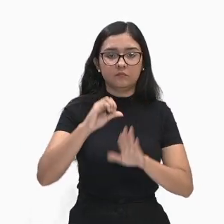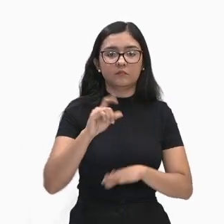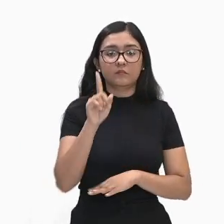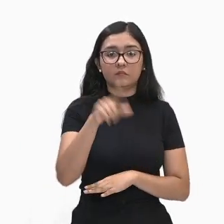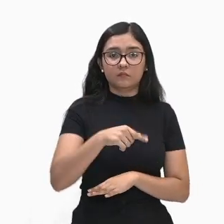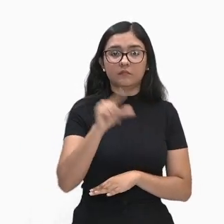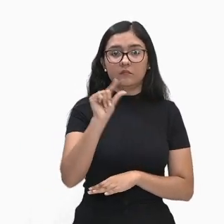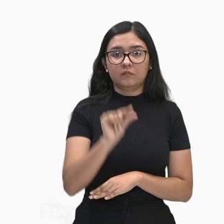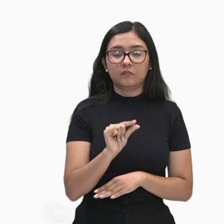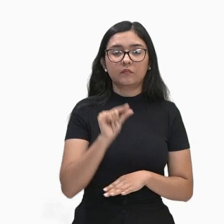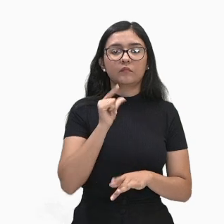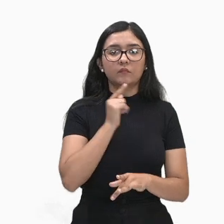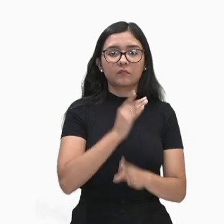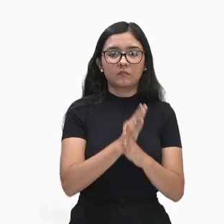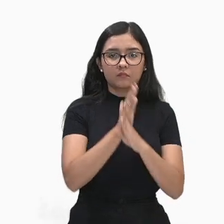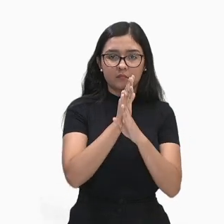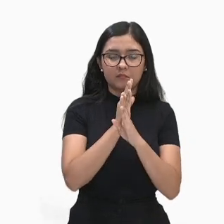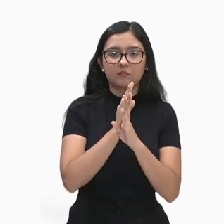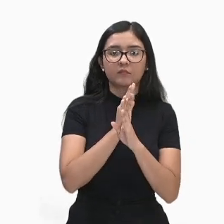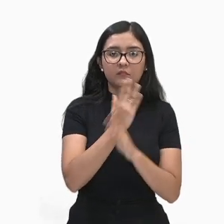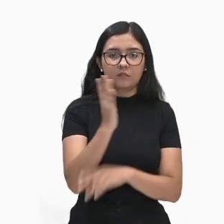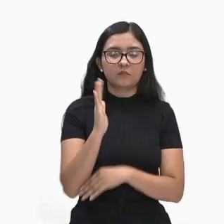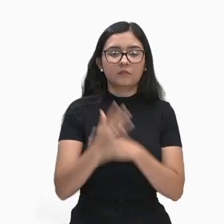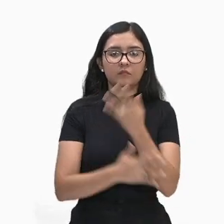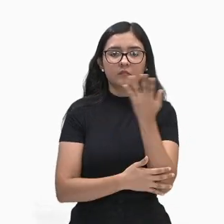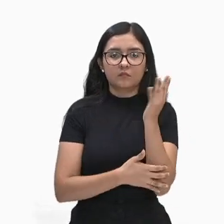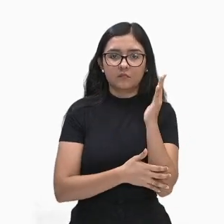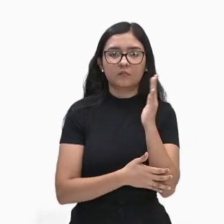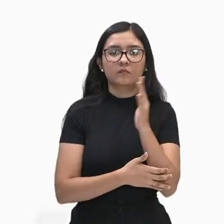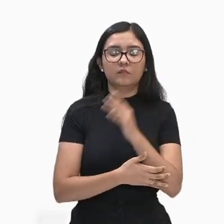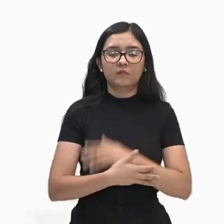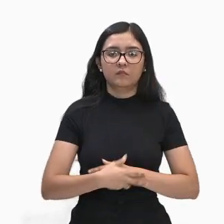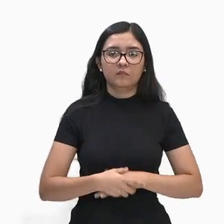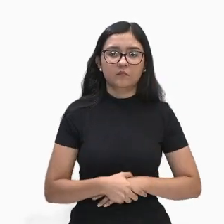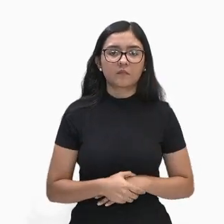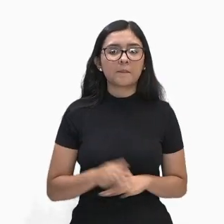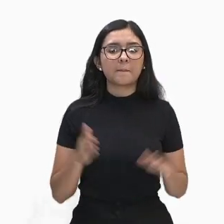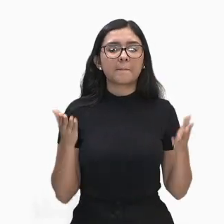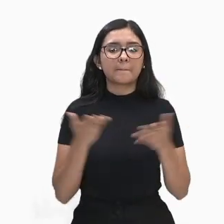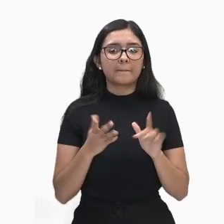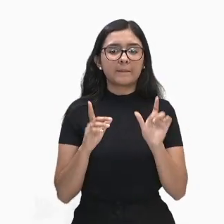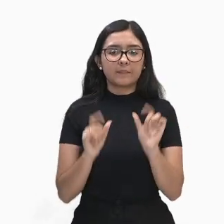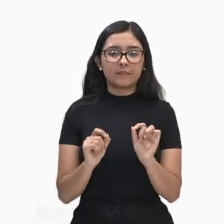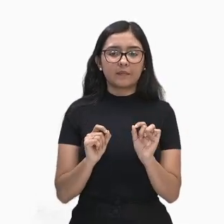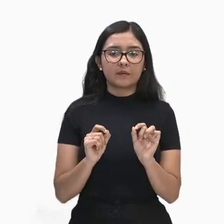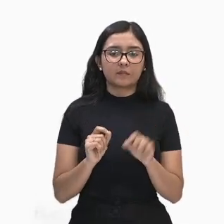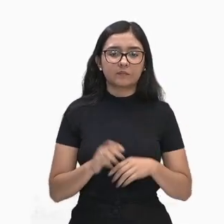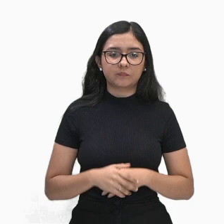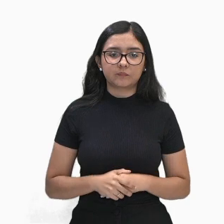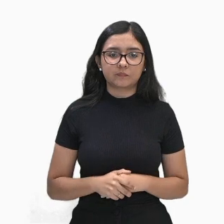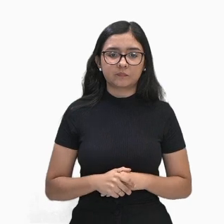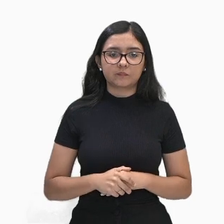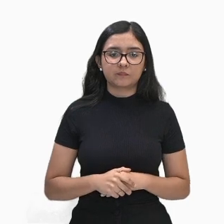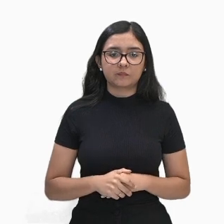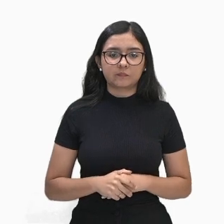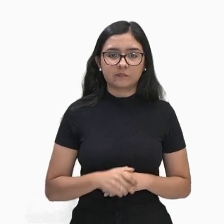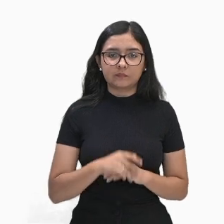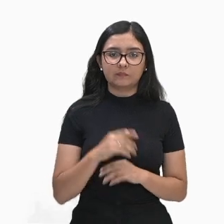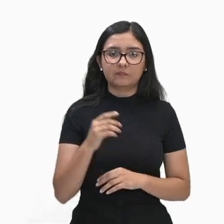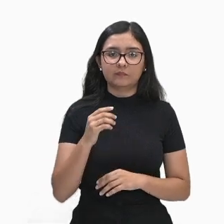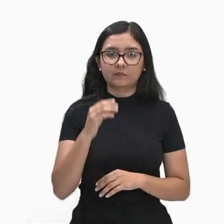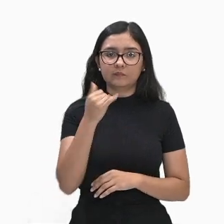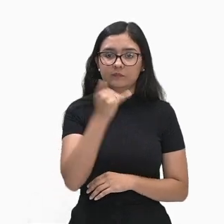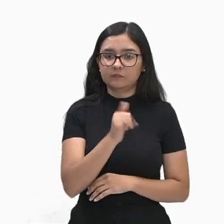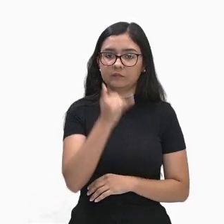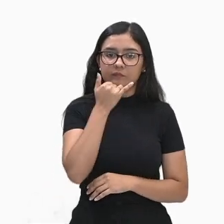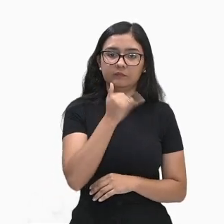menor carga que é possível encontrar na natureza. Agora, essa carga aqui, ela corresponde à carga